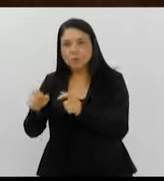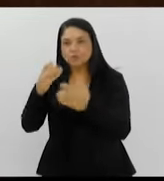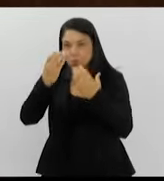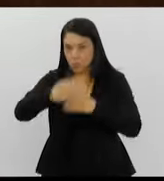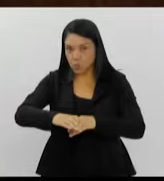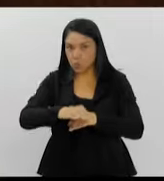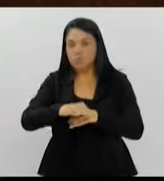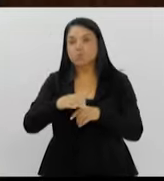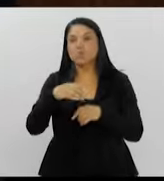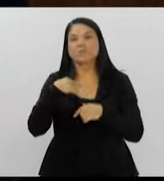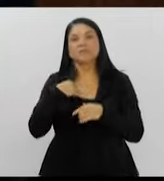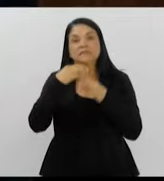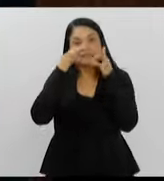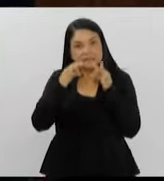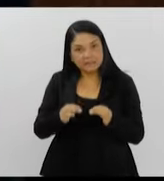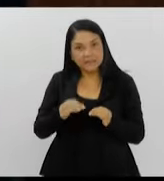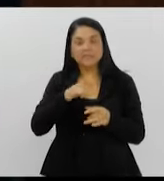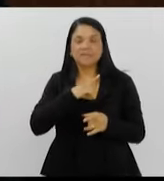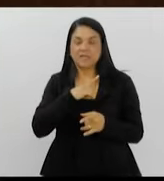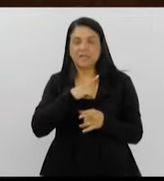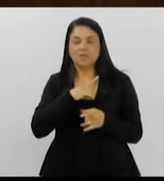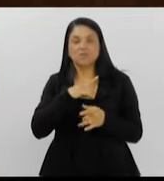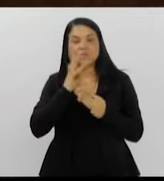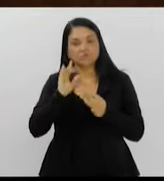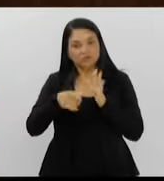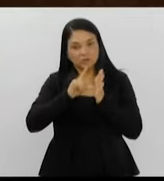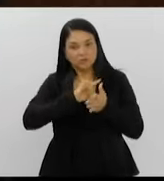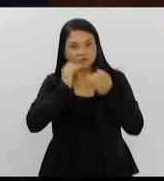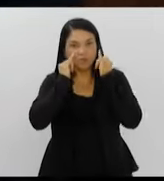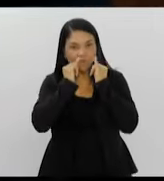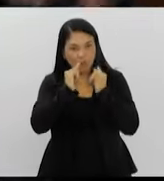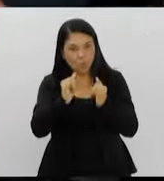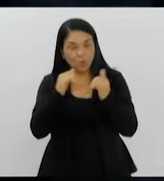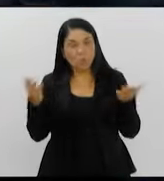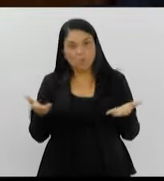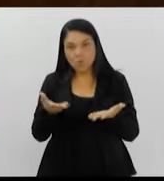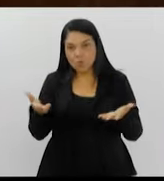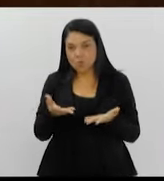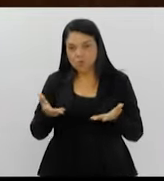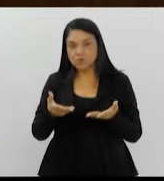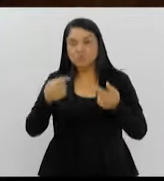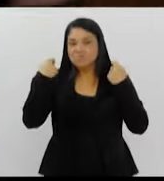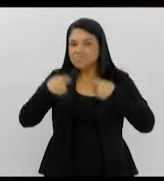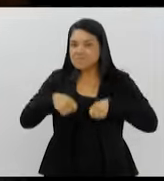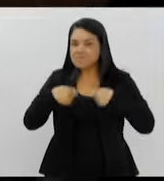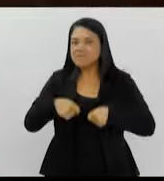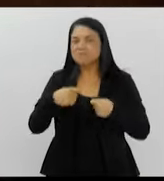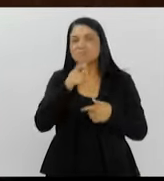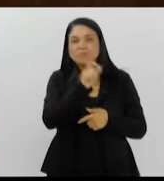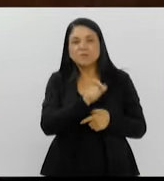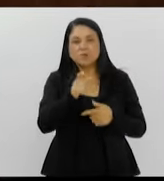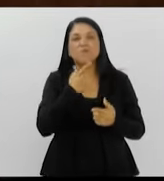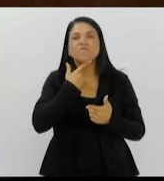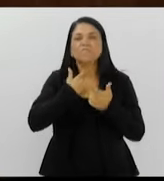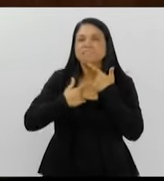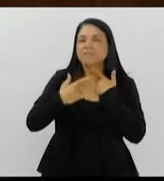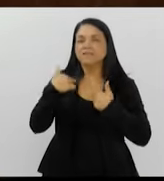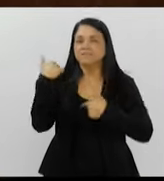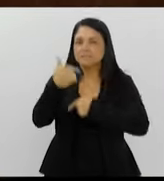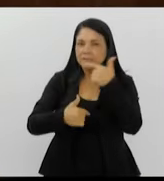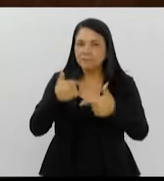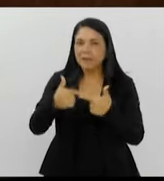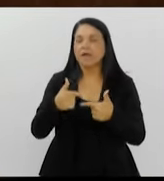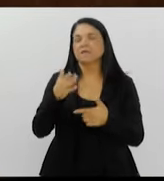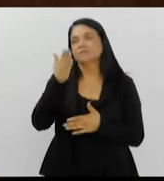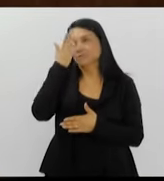uma coisa como muito bem foi dito aqui hoje nós precisamos de alguém que esteja com vontade de trabalhar e eu sei que